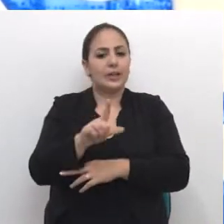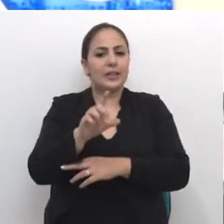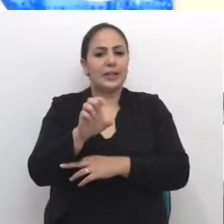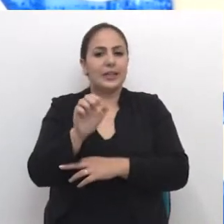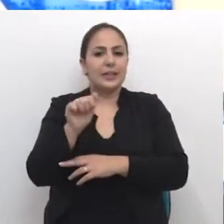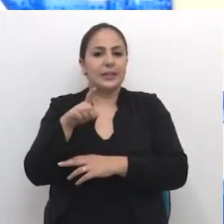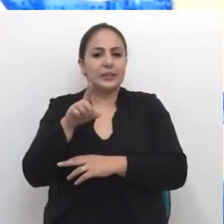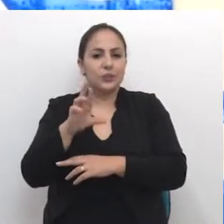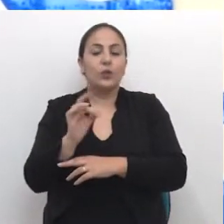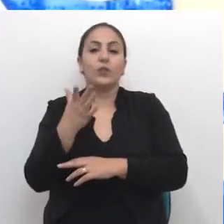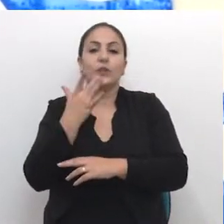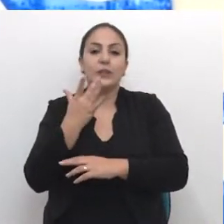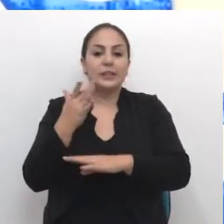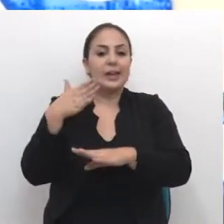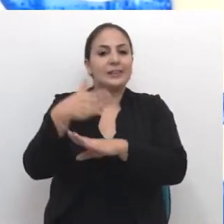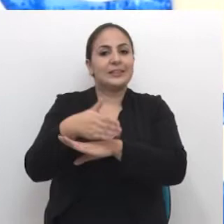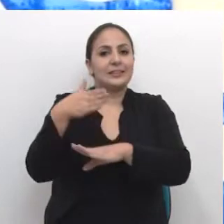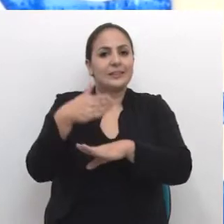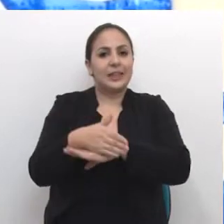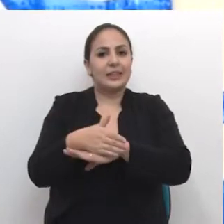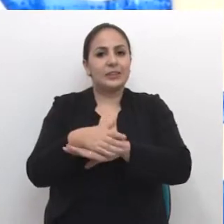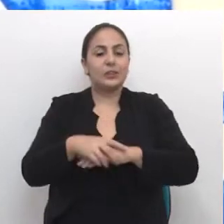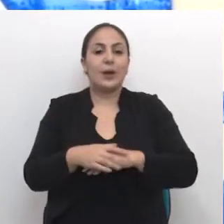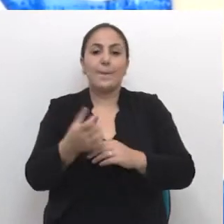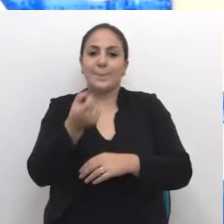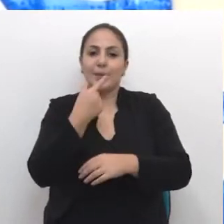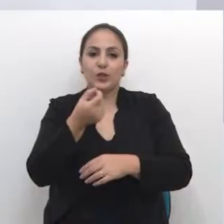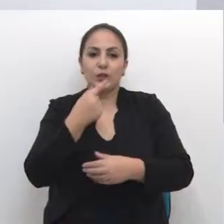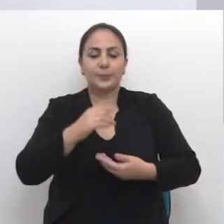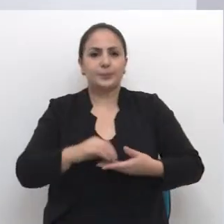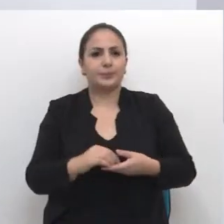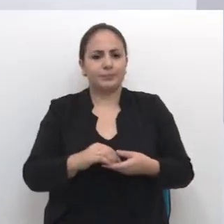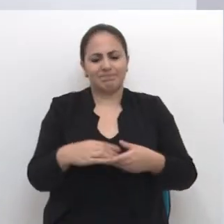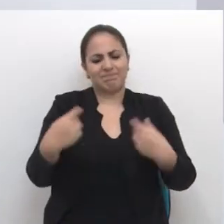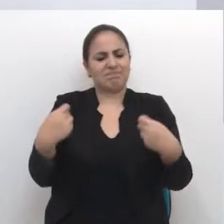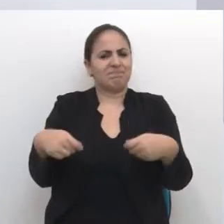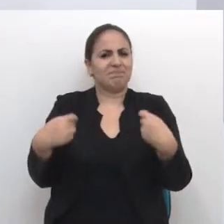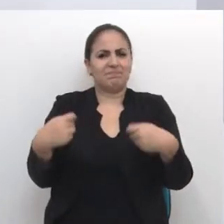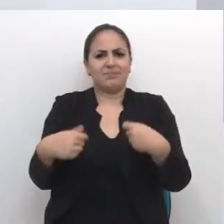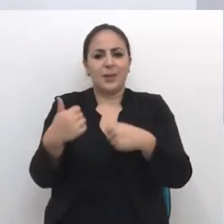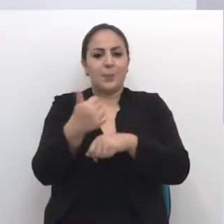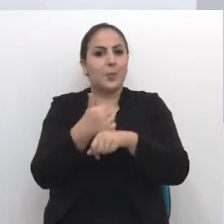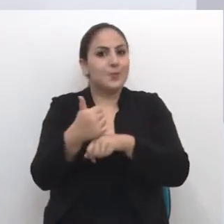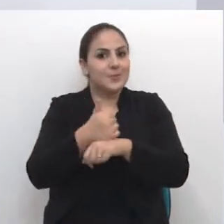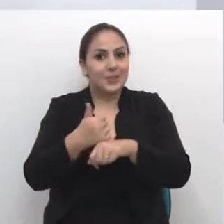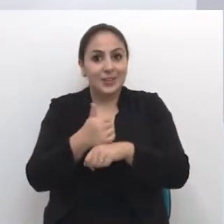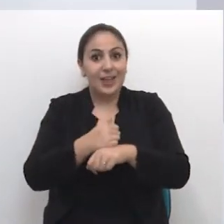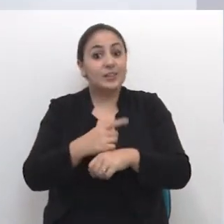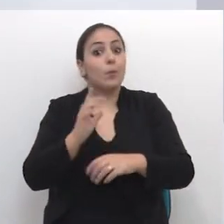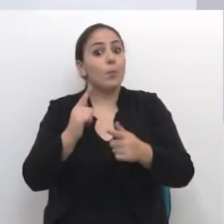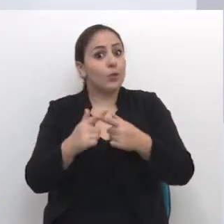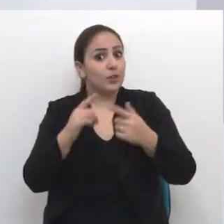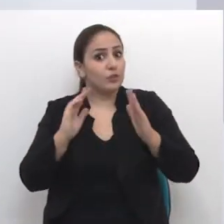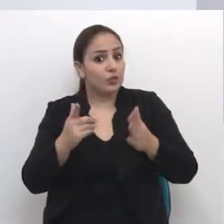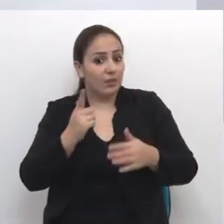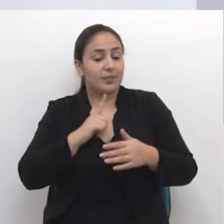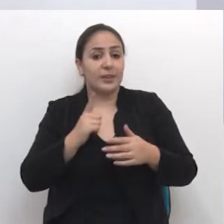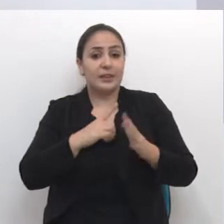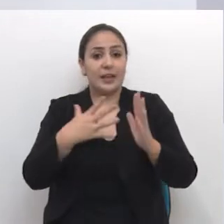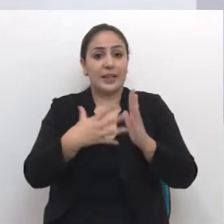Leandro Rosso é facilitar o acesso aos medicamentos. Não precisa de profissionais, pois tem na